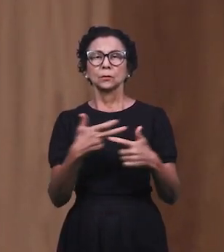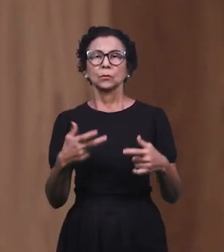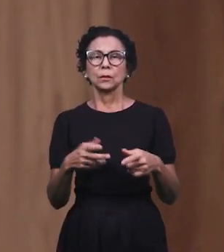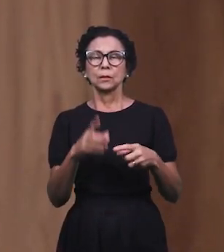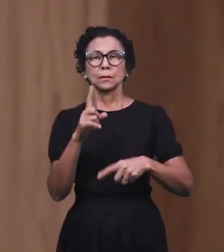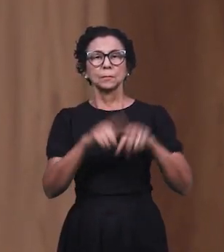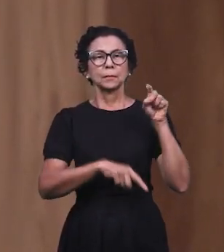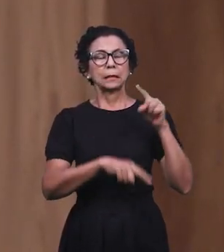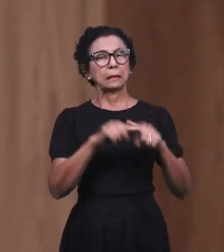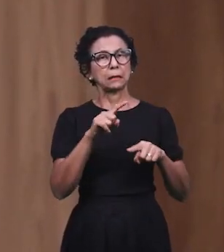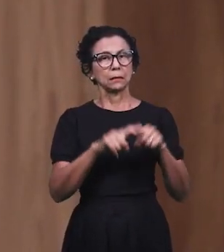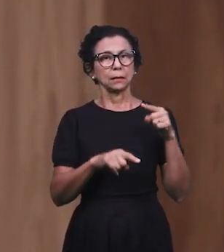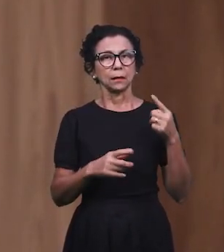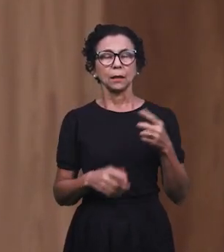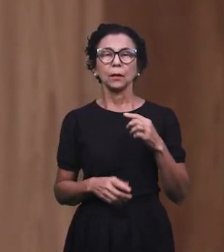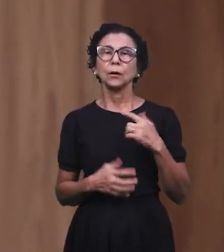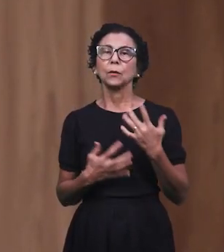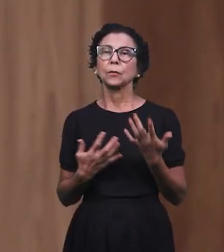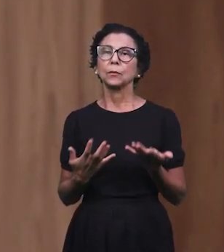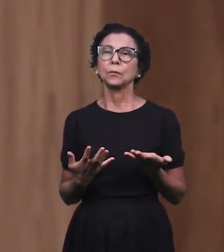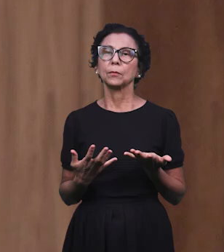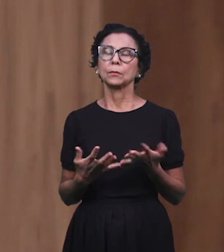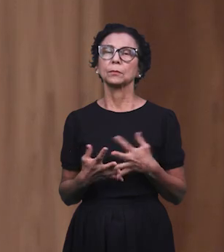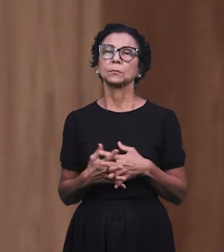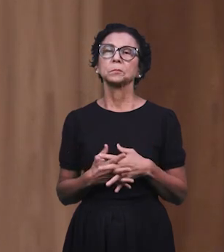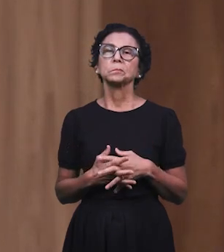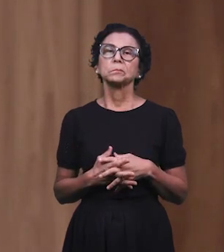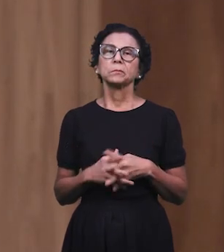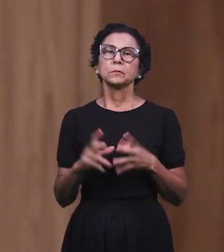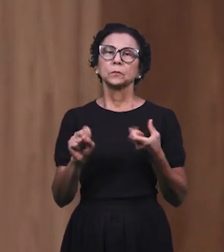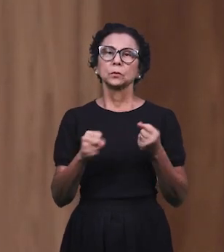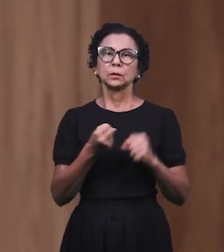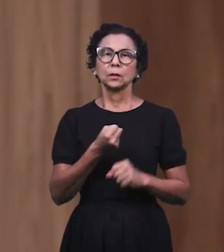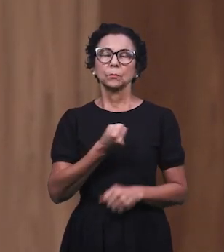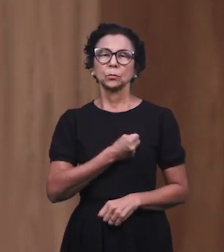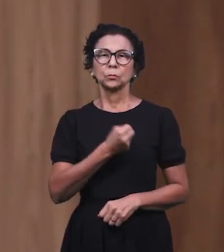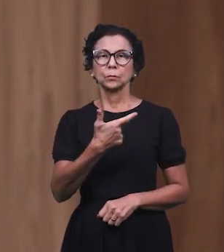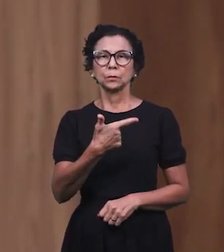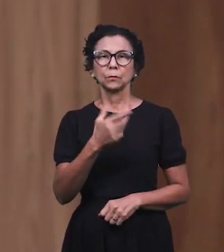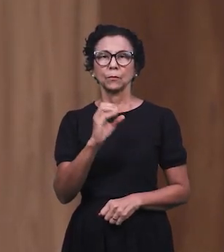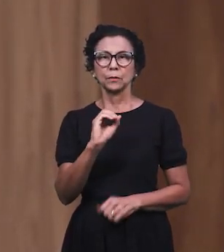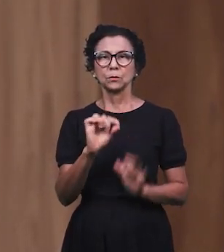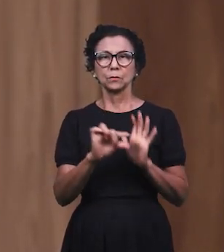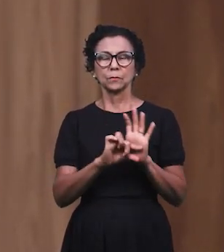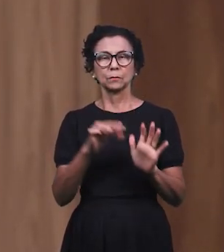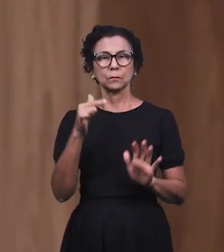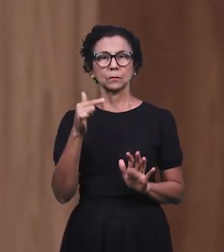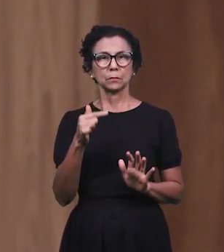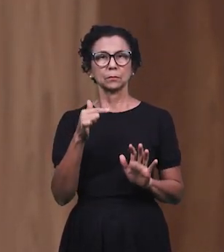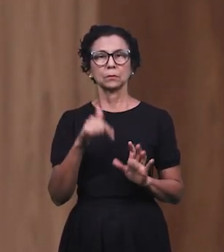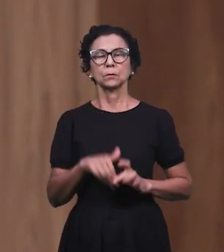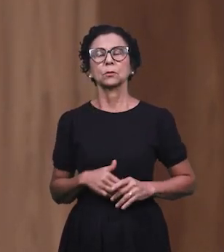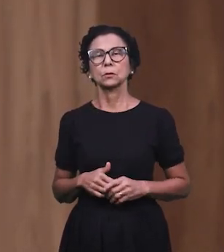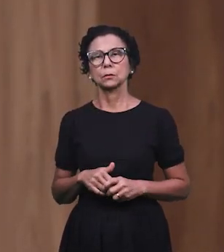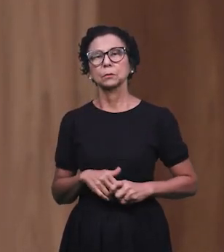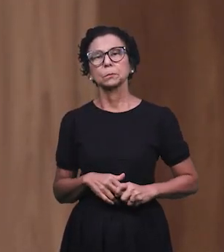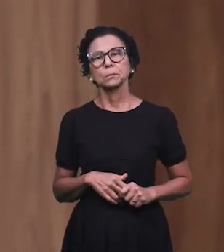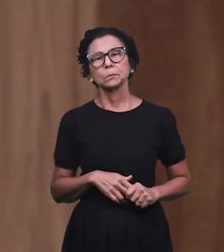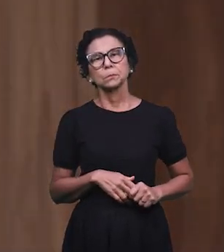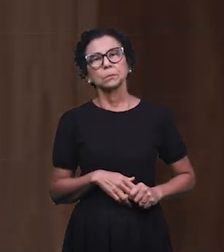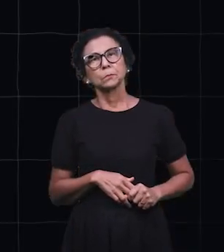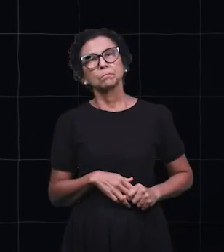material, o que Davi aqui ele nos diz aqui no Salmo 20, verso 7,